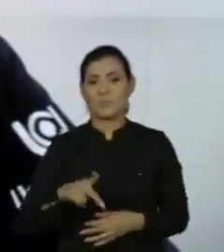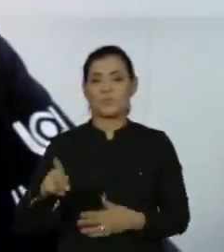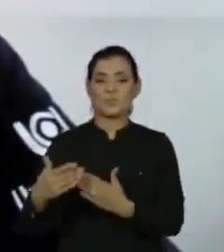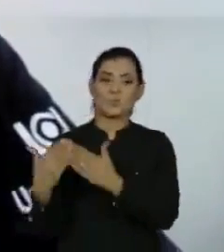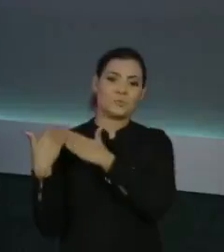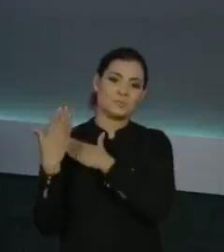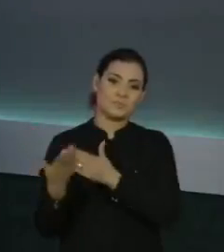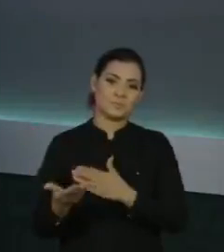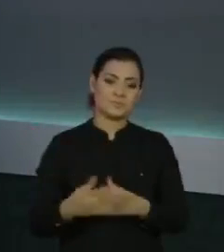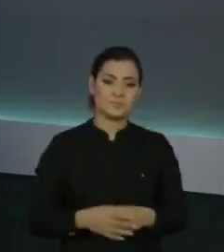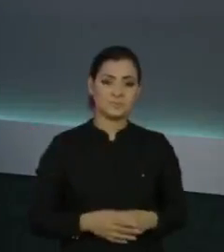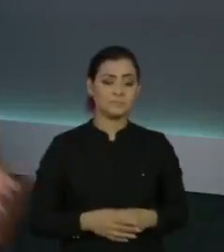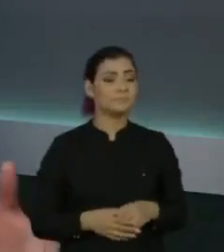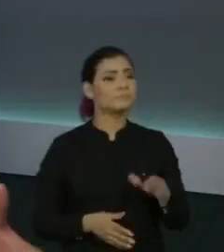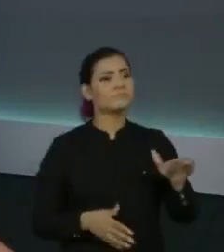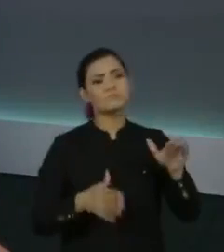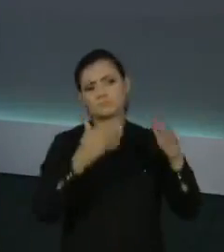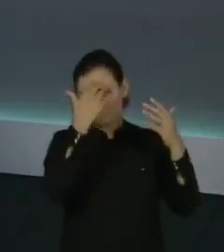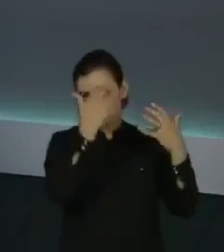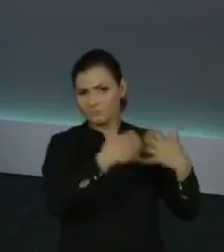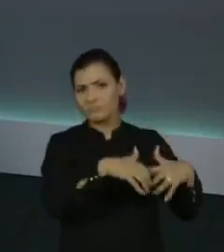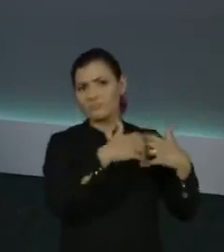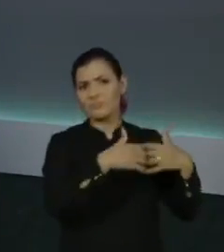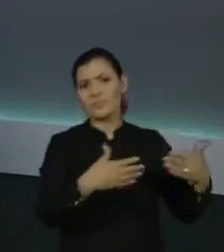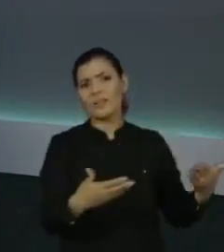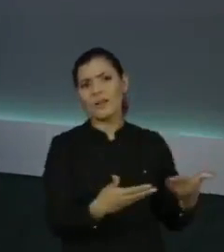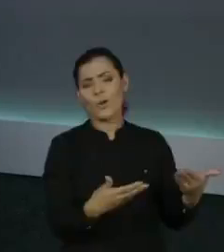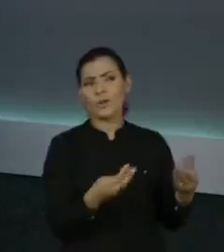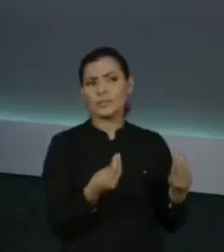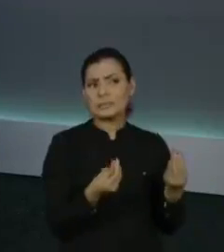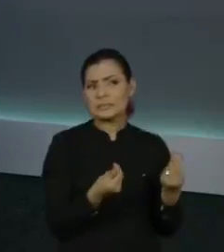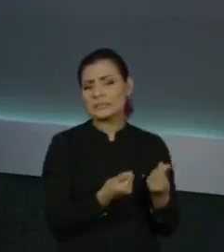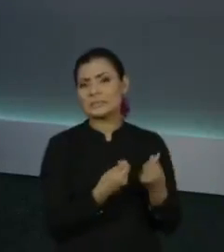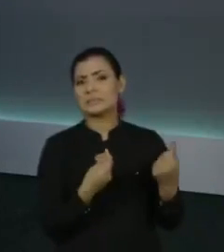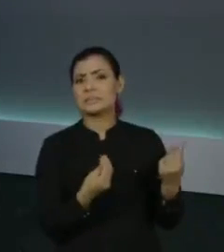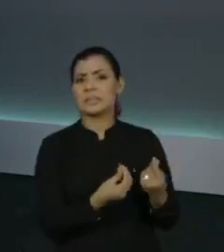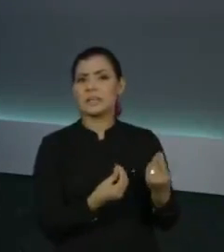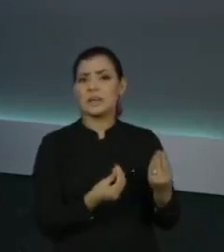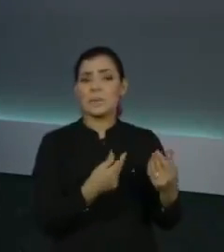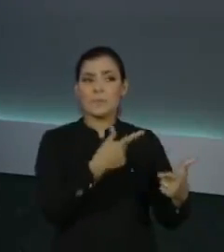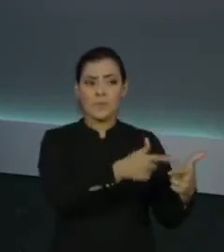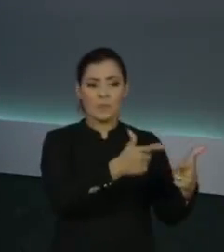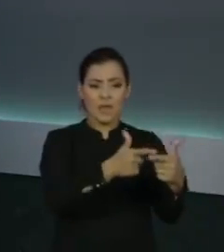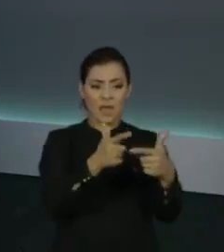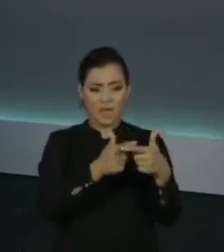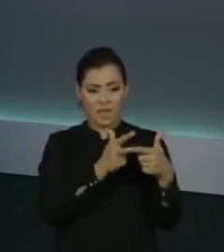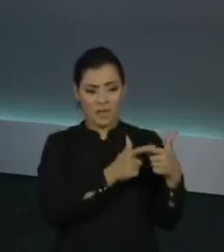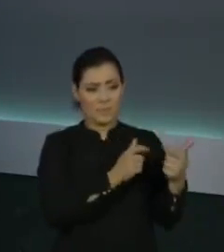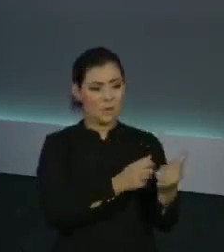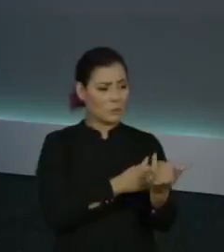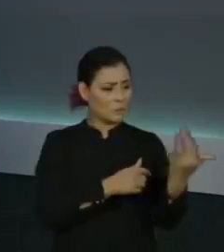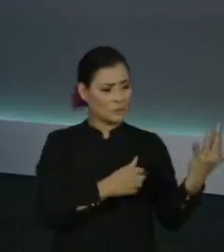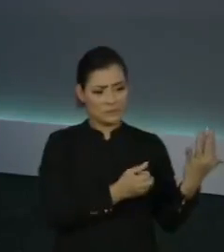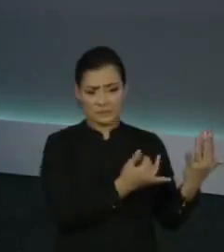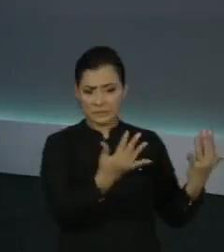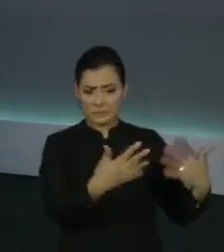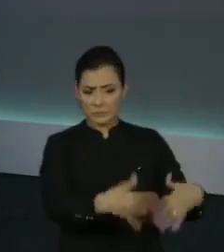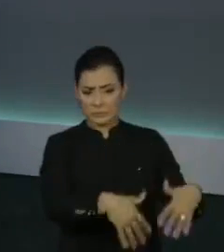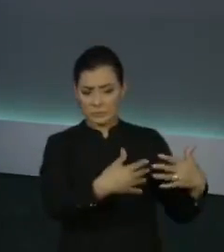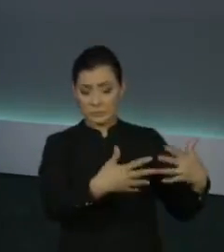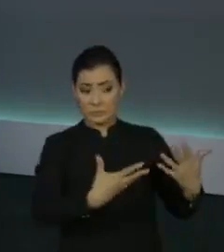papel docente. Se a gente for pensar, Janes, agora deixando os problemas e os números que são sempre